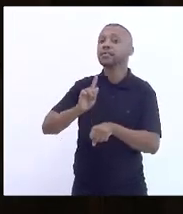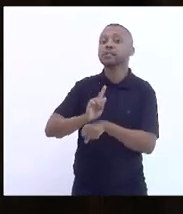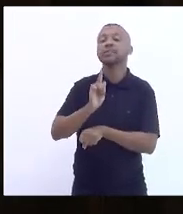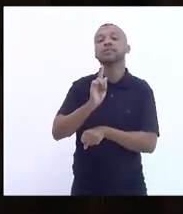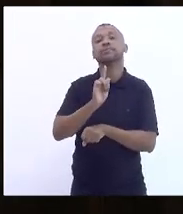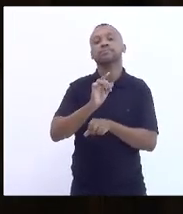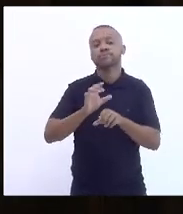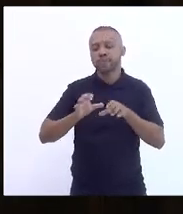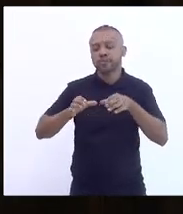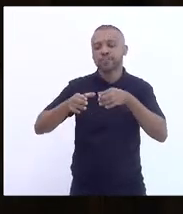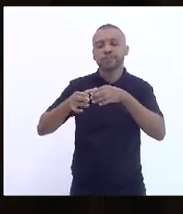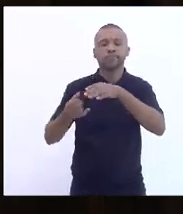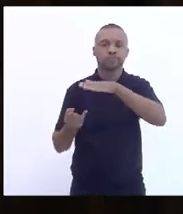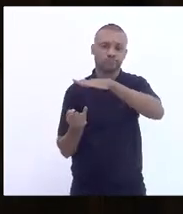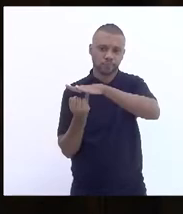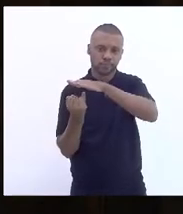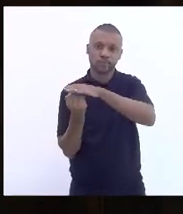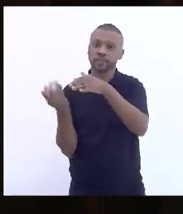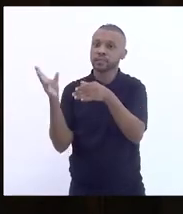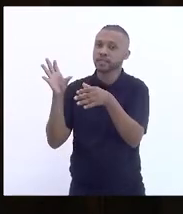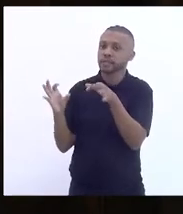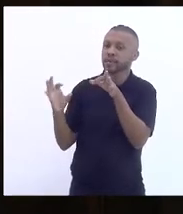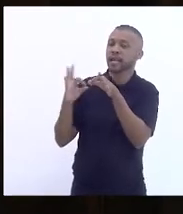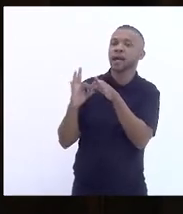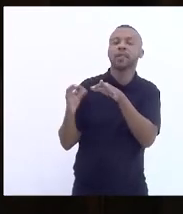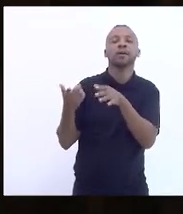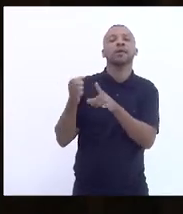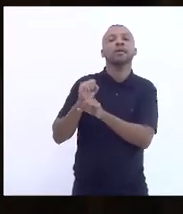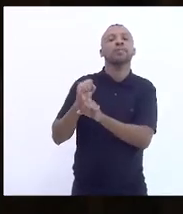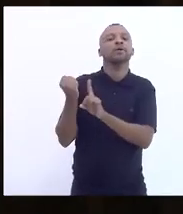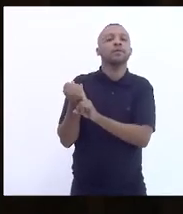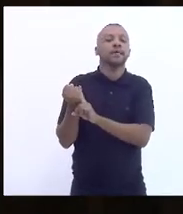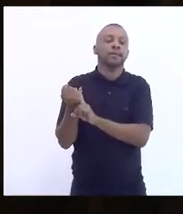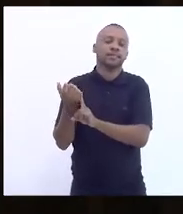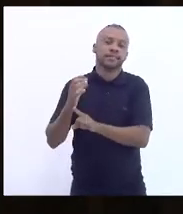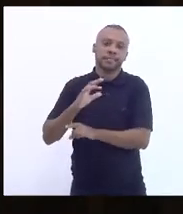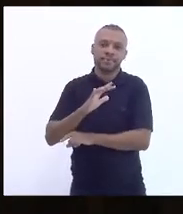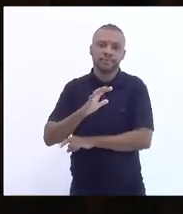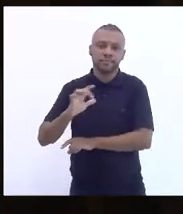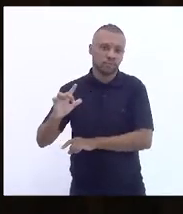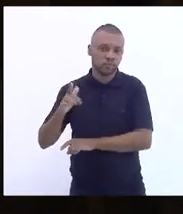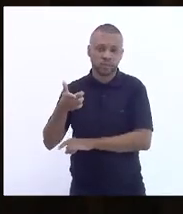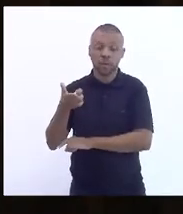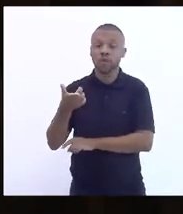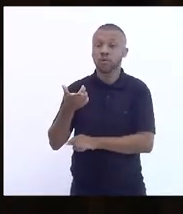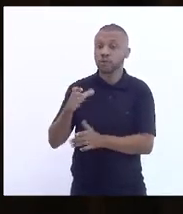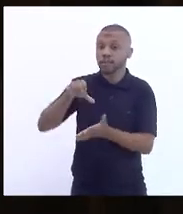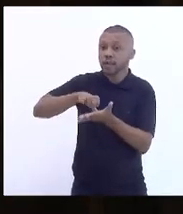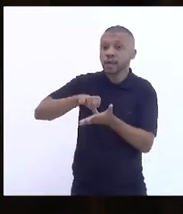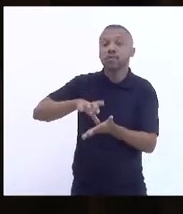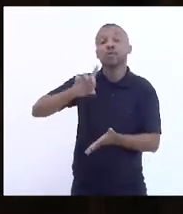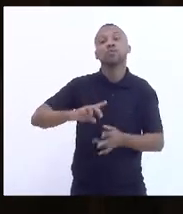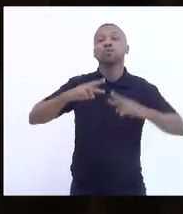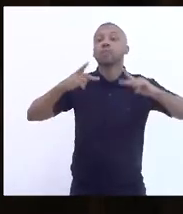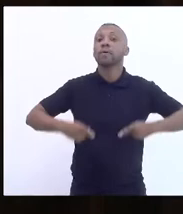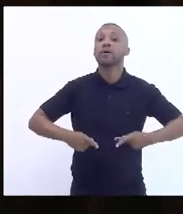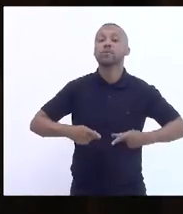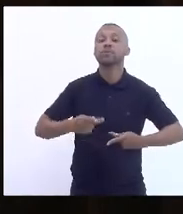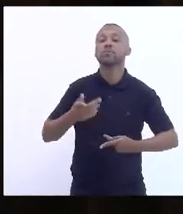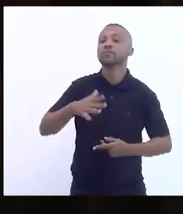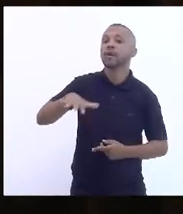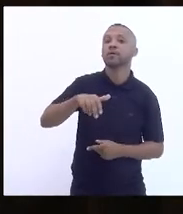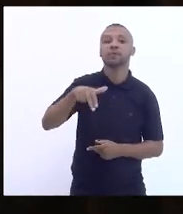uma instituição da sociedade civil que é o centro de direitos humanos de Nova Iguaçu qual o principal objetivo